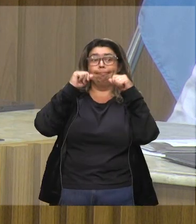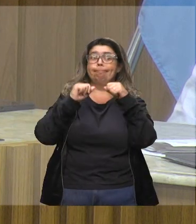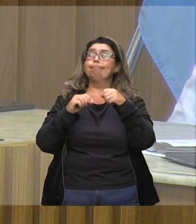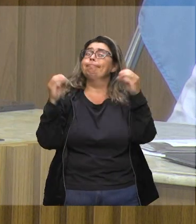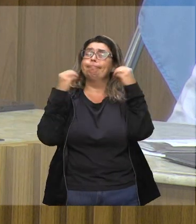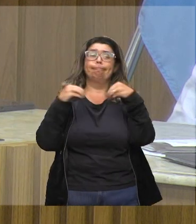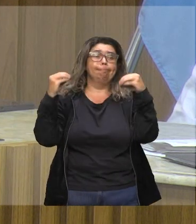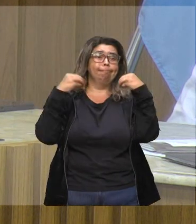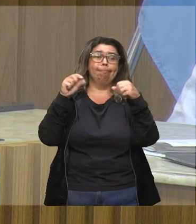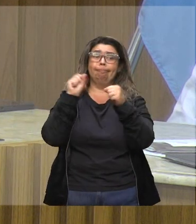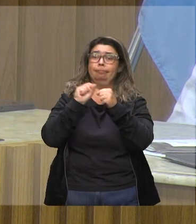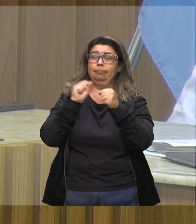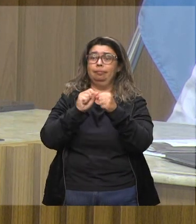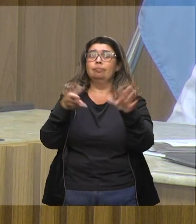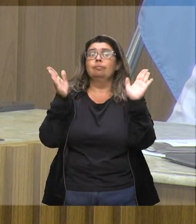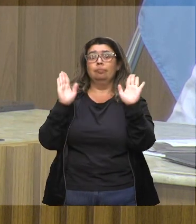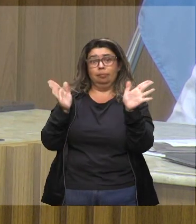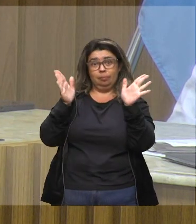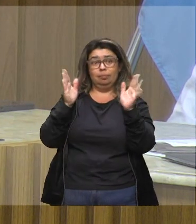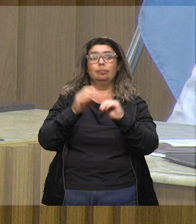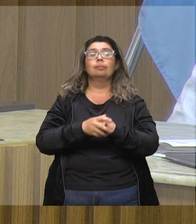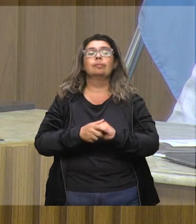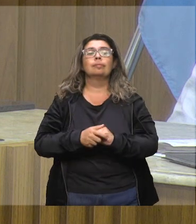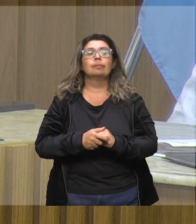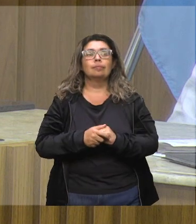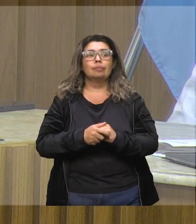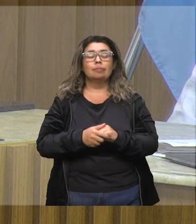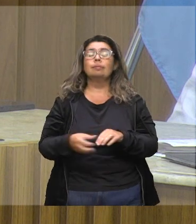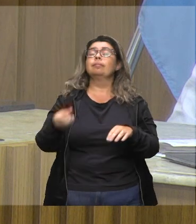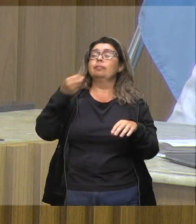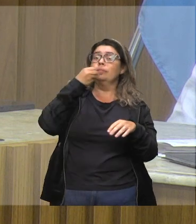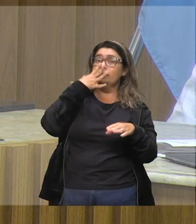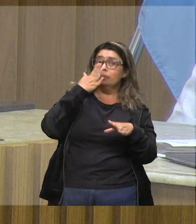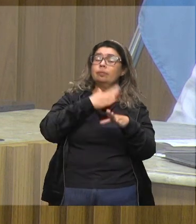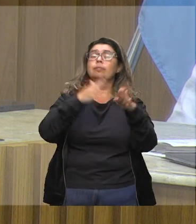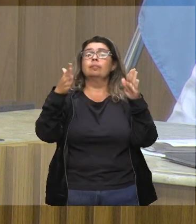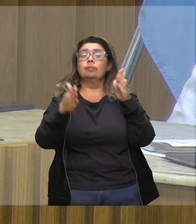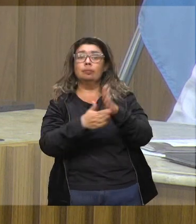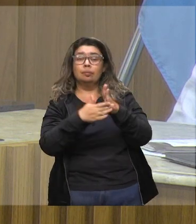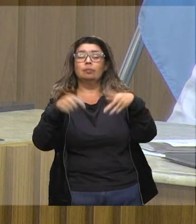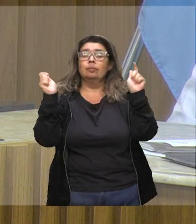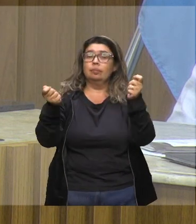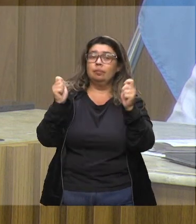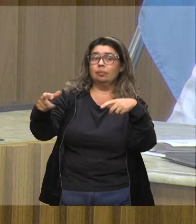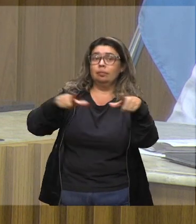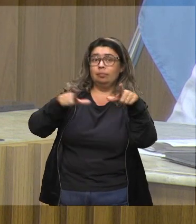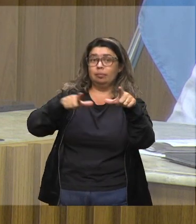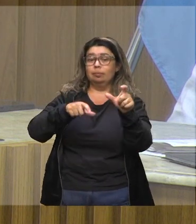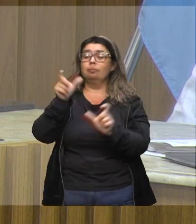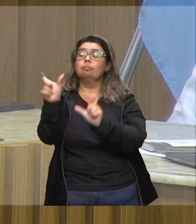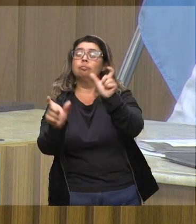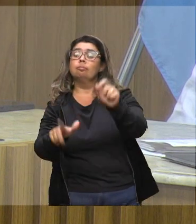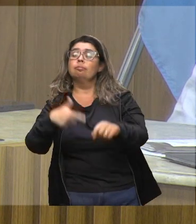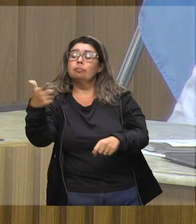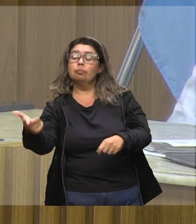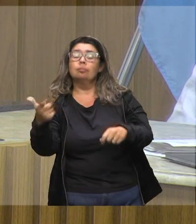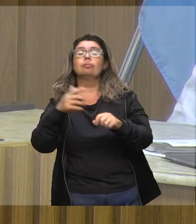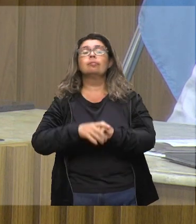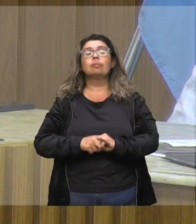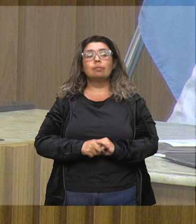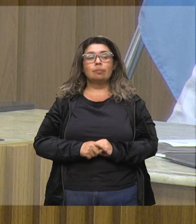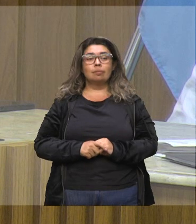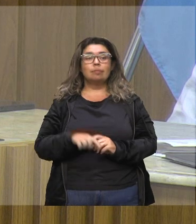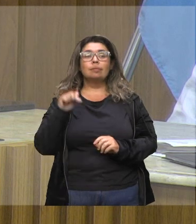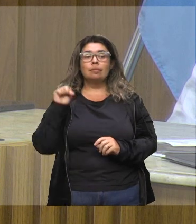realmente, venceu aí o bem comum, a necessidade de trabalhar para o próximo. Essa que deve ser